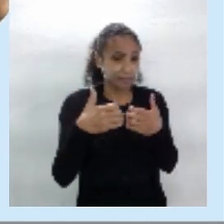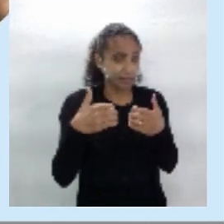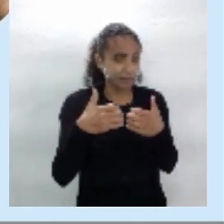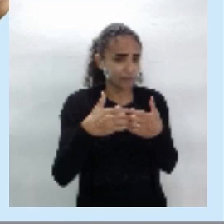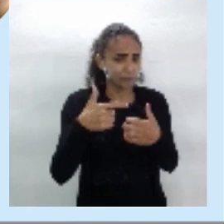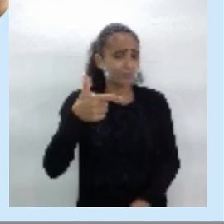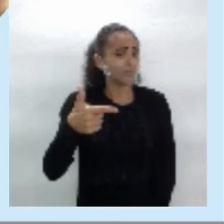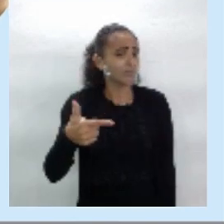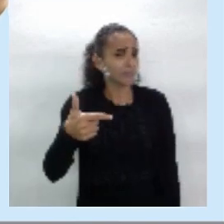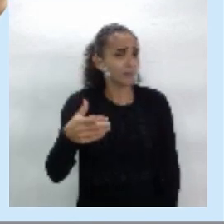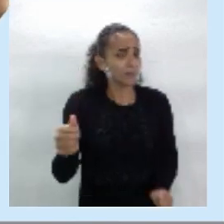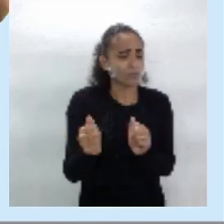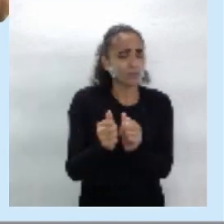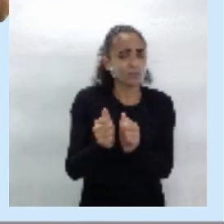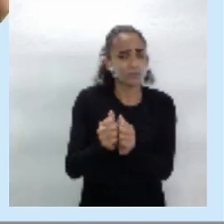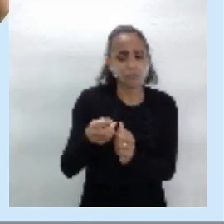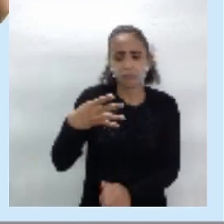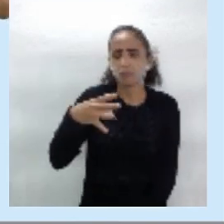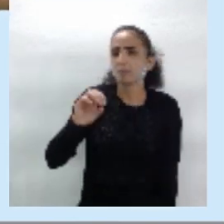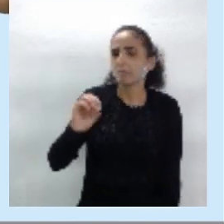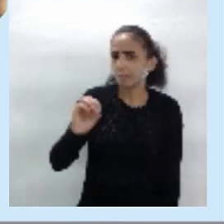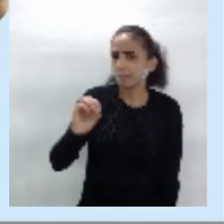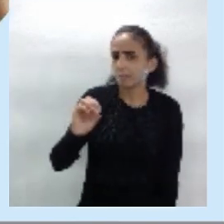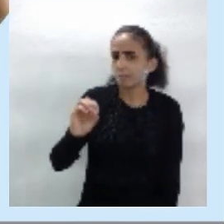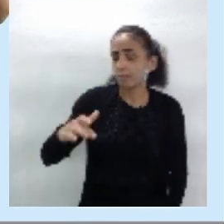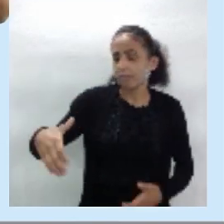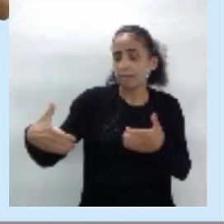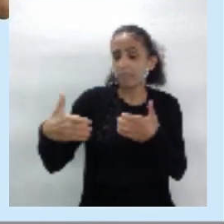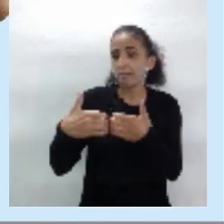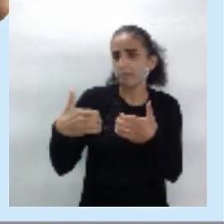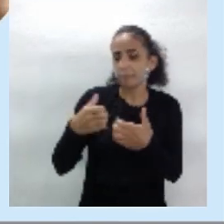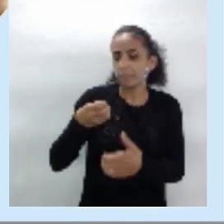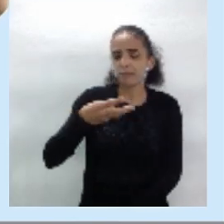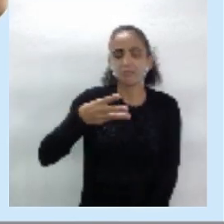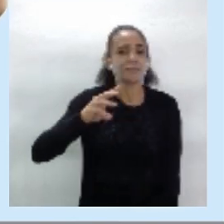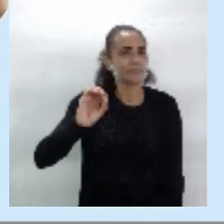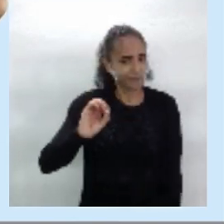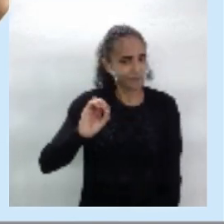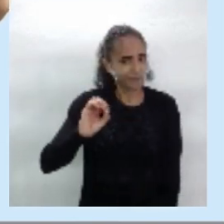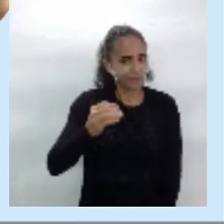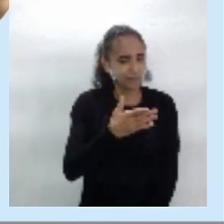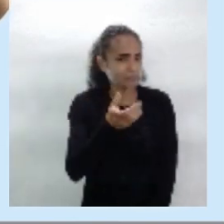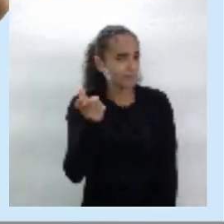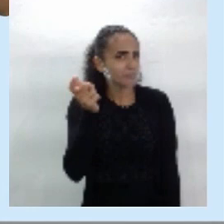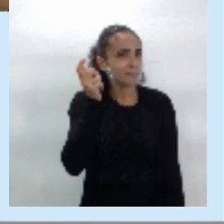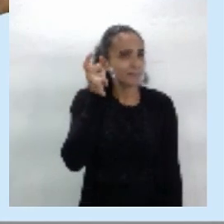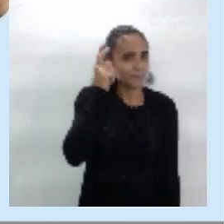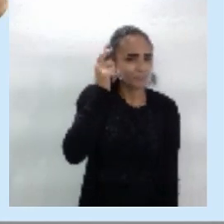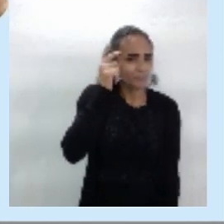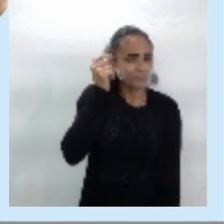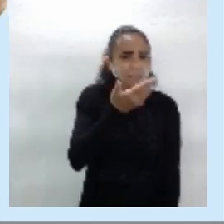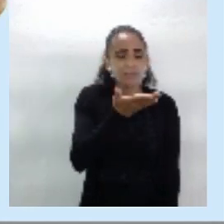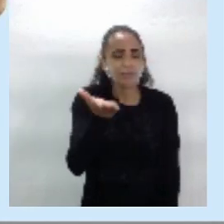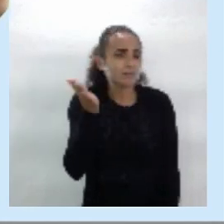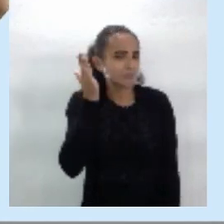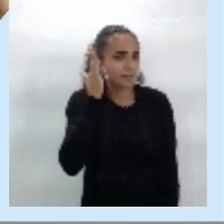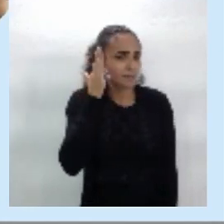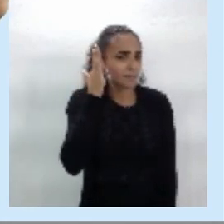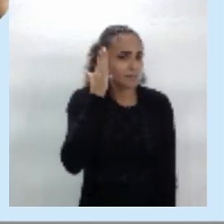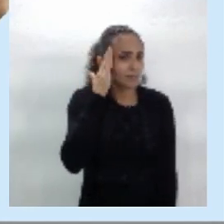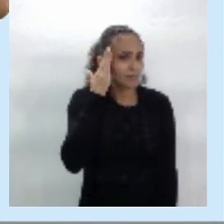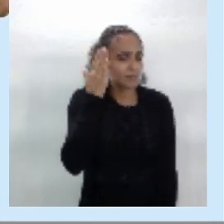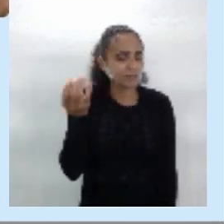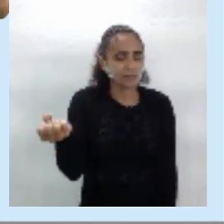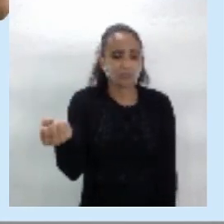ou perto do 40? Você vai dizer, está perto do 30. Então, é essa a ideia que eu quero que vocês entendam, de